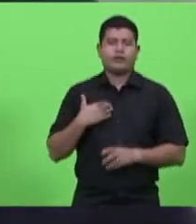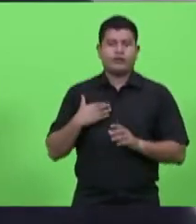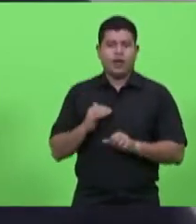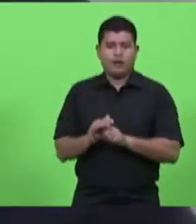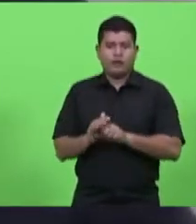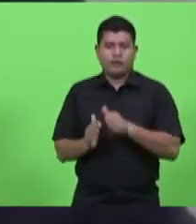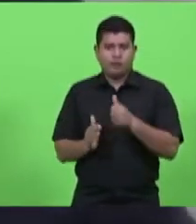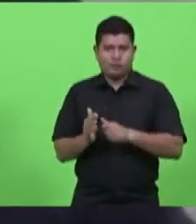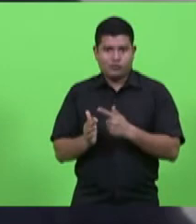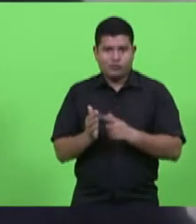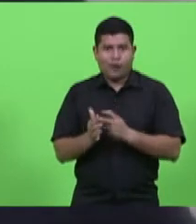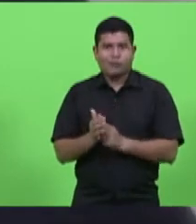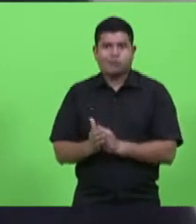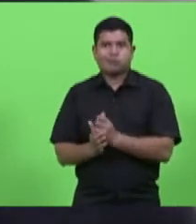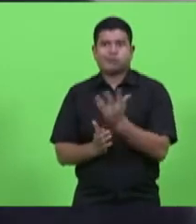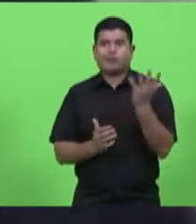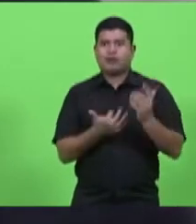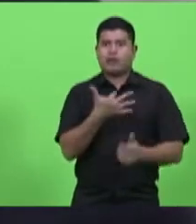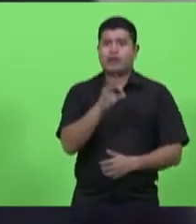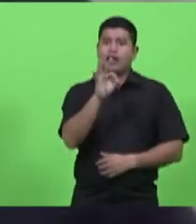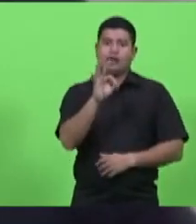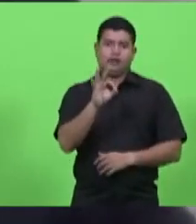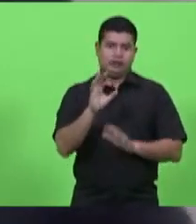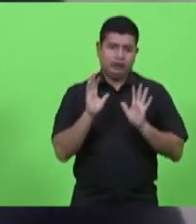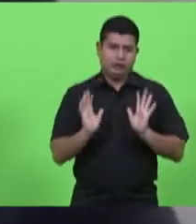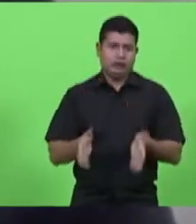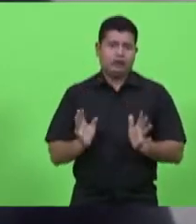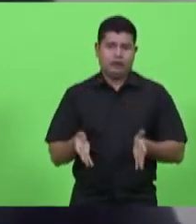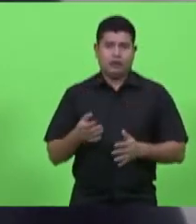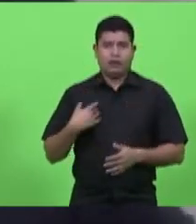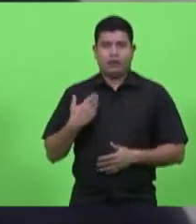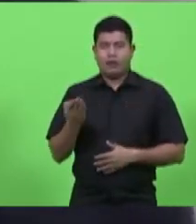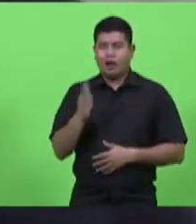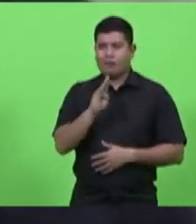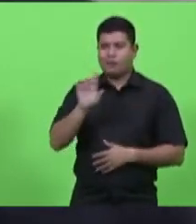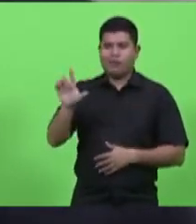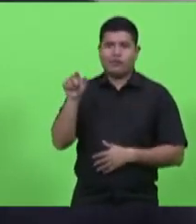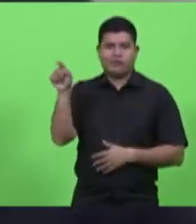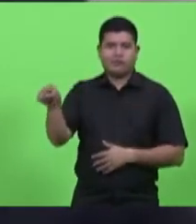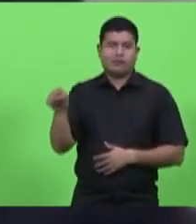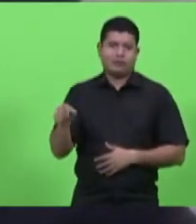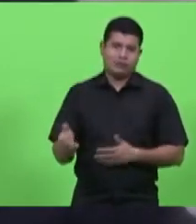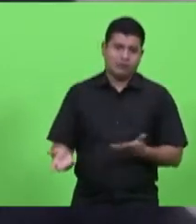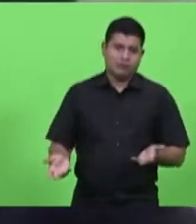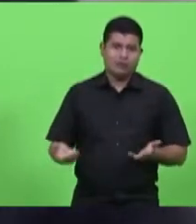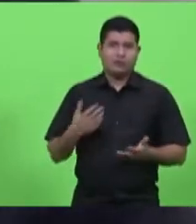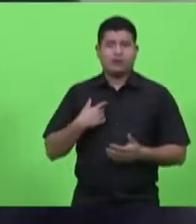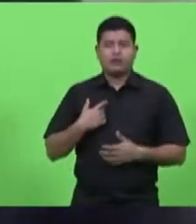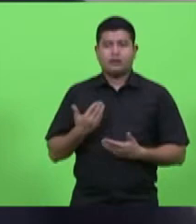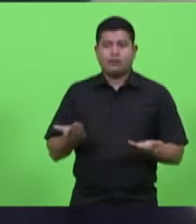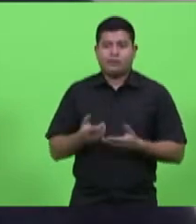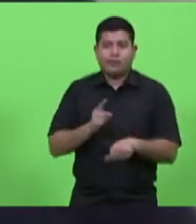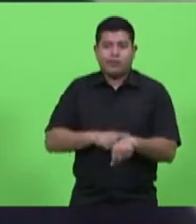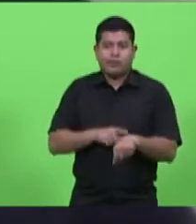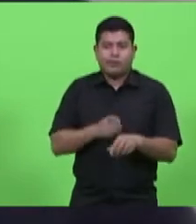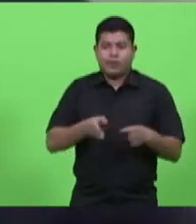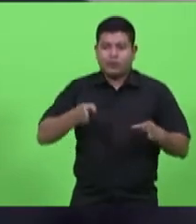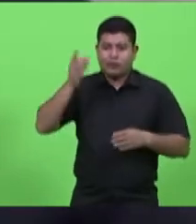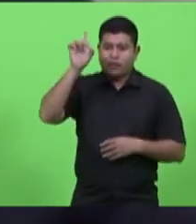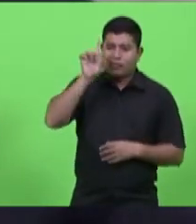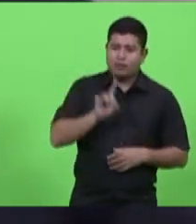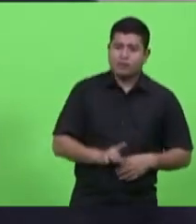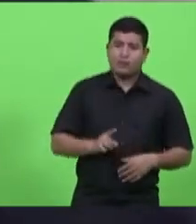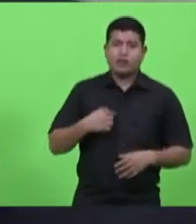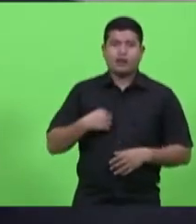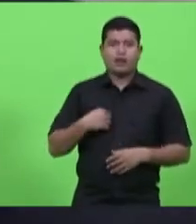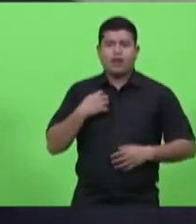é da Igreja Templo dos Milagres, em Blumenau. Quer dizer, num momento desse de depressão, As pessoas estão confinadas, elas estão